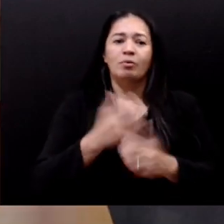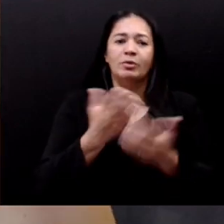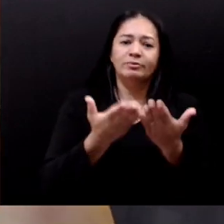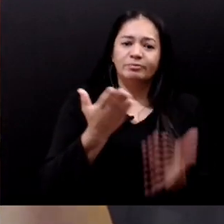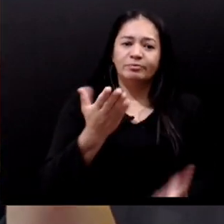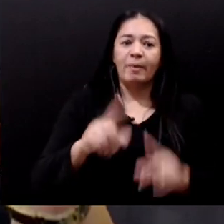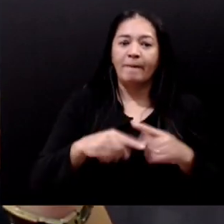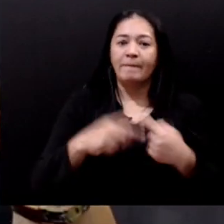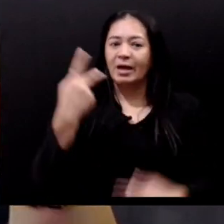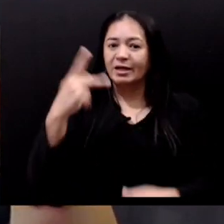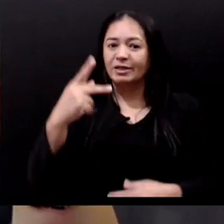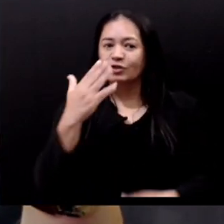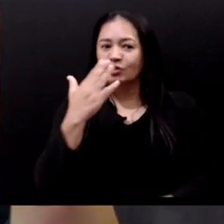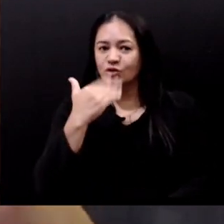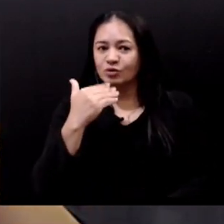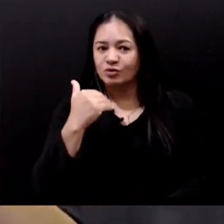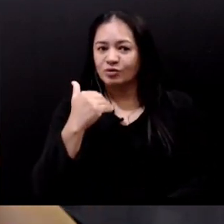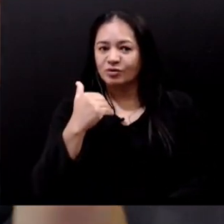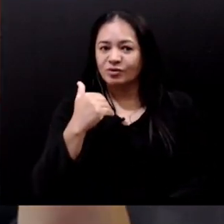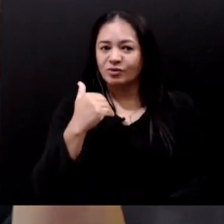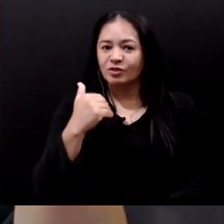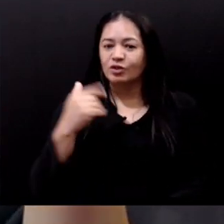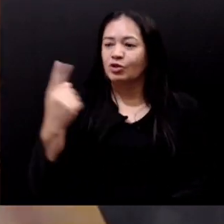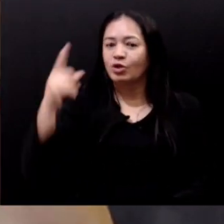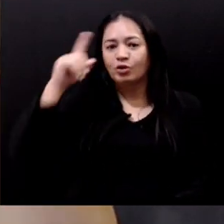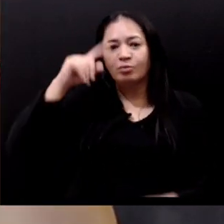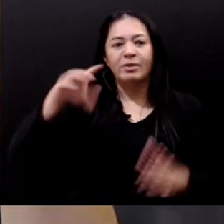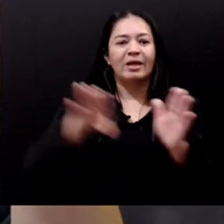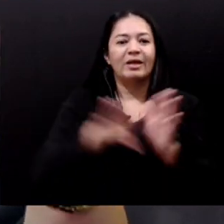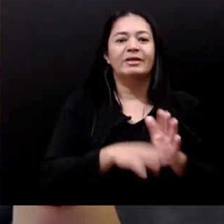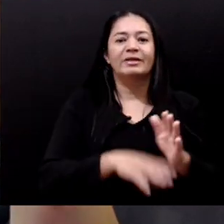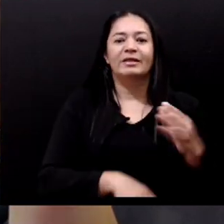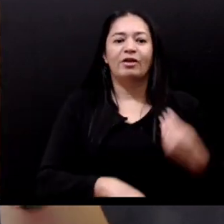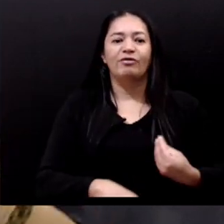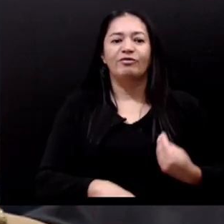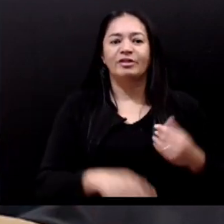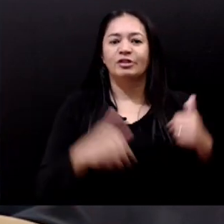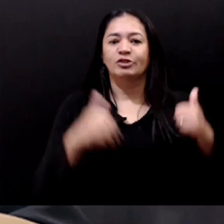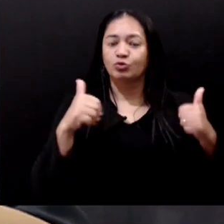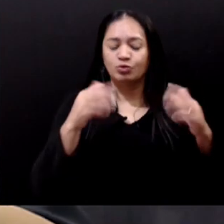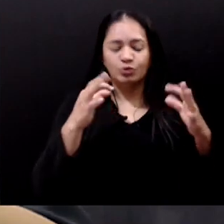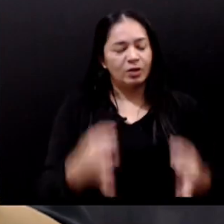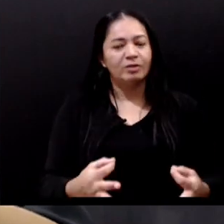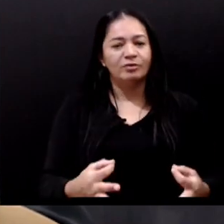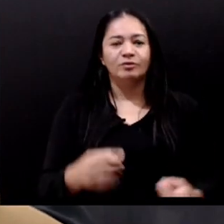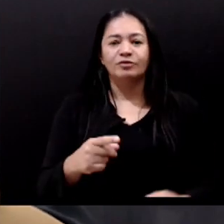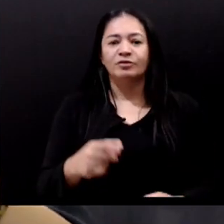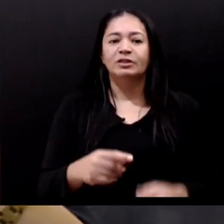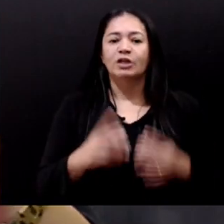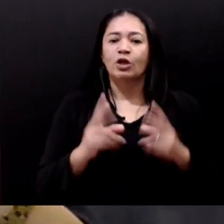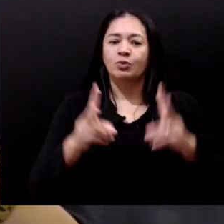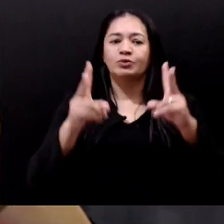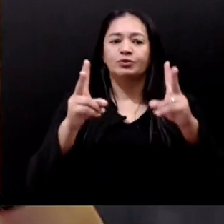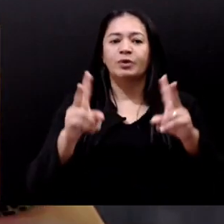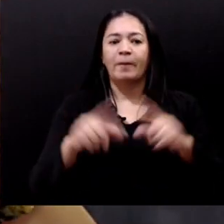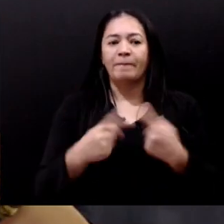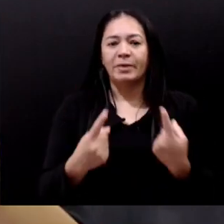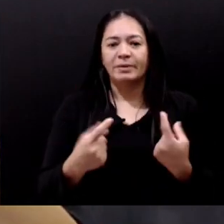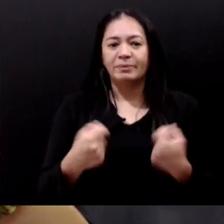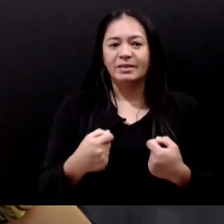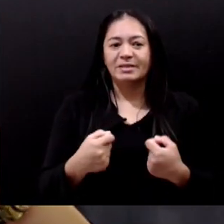ela é algo que do primeiro dia até o último dia, se Deus quiser, se der tudo certo, você vai manter. Então ela tem que ser algo que tenha